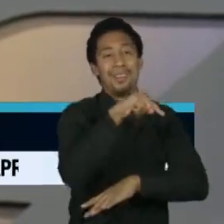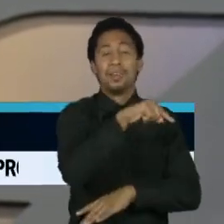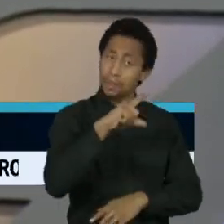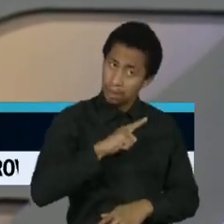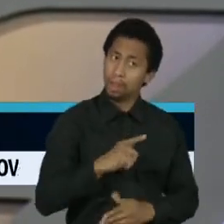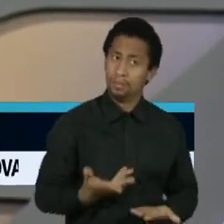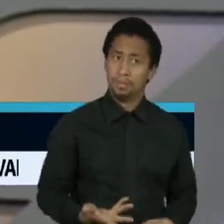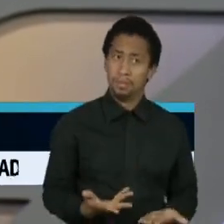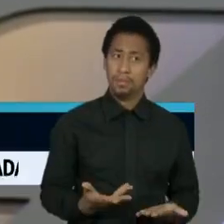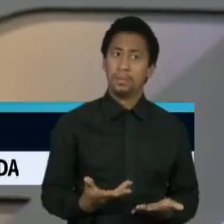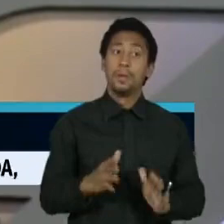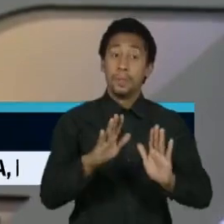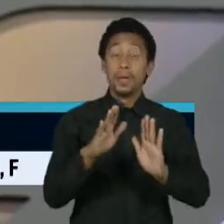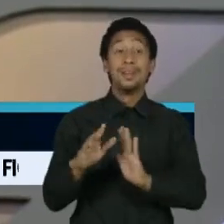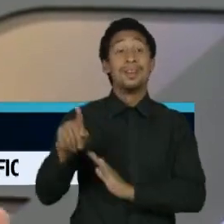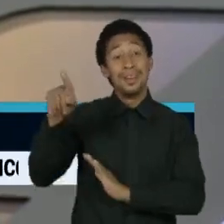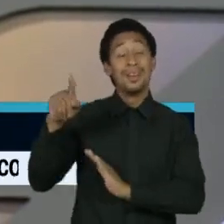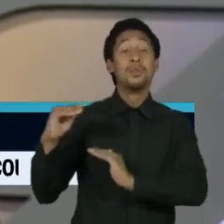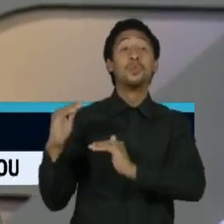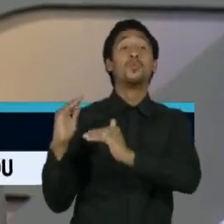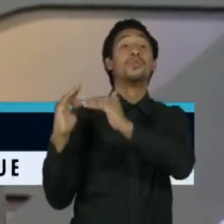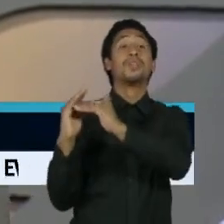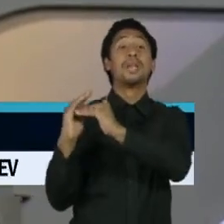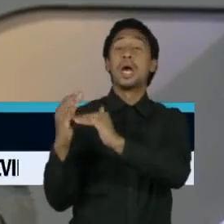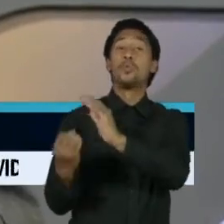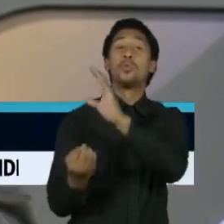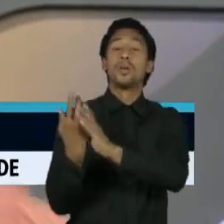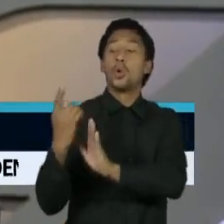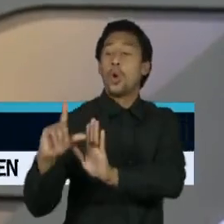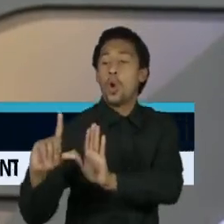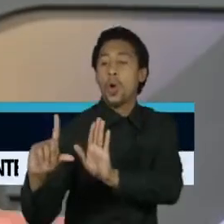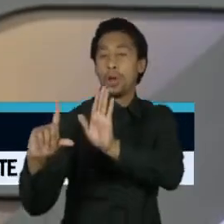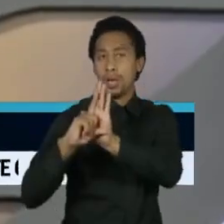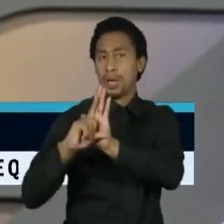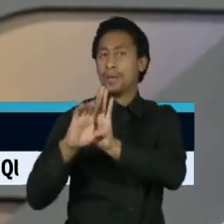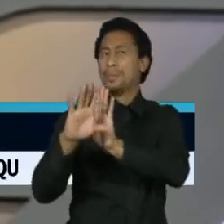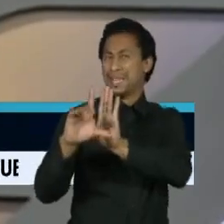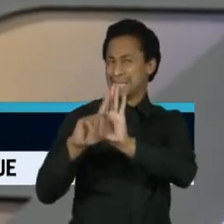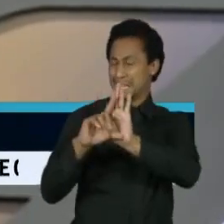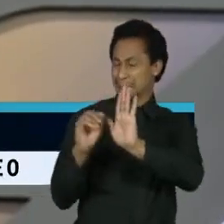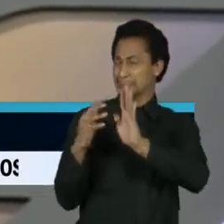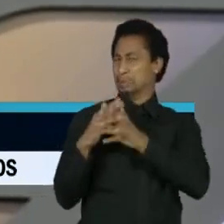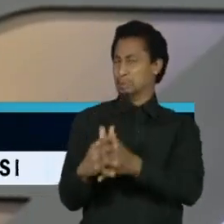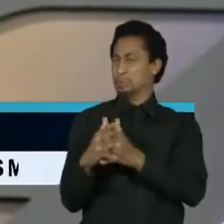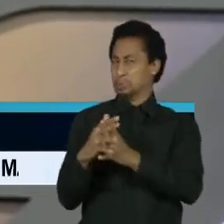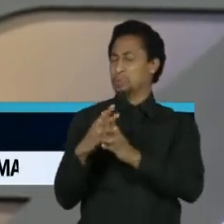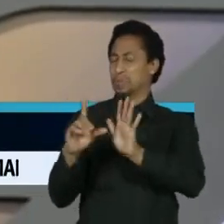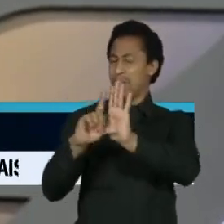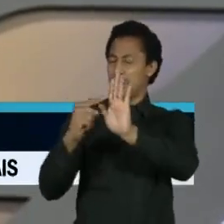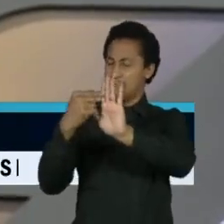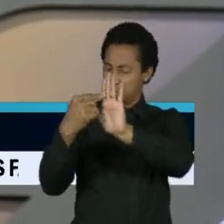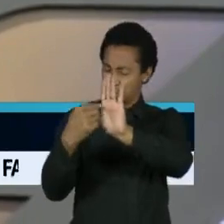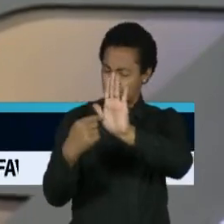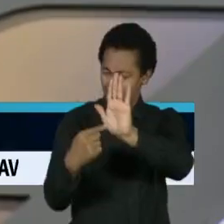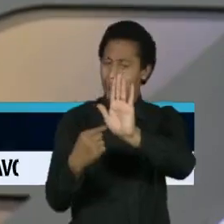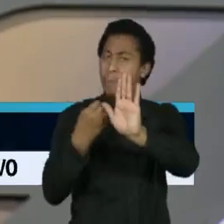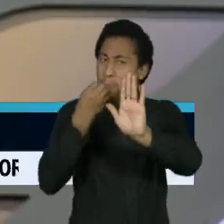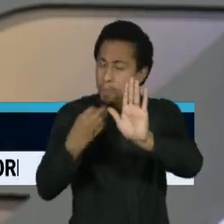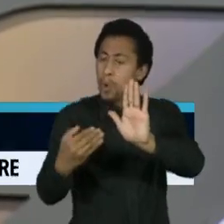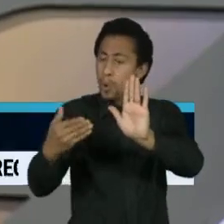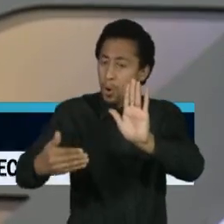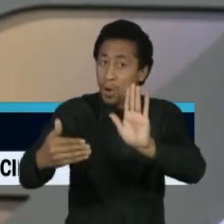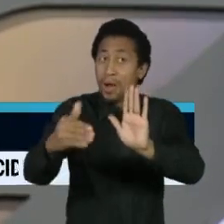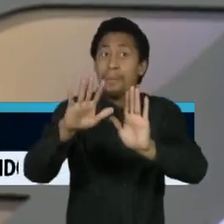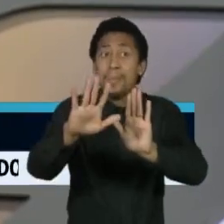no senado uma lei que é que nem o Curupira você sabe que tem que olhar para frente mas o pé tá virado para trás Então esse compromisso